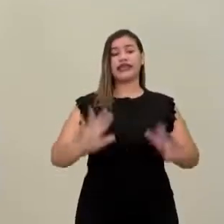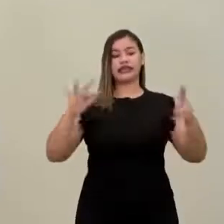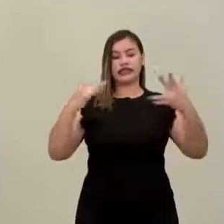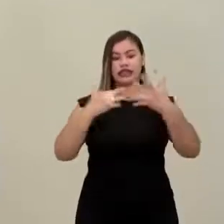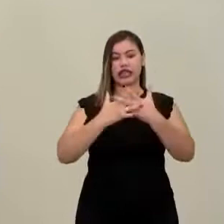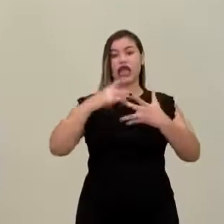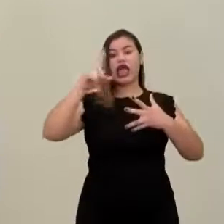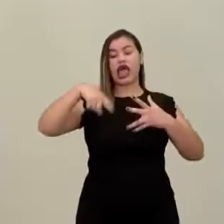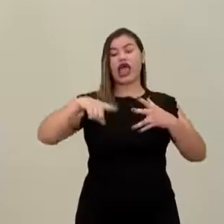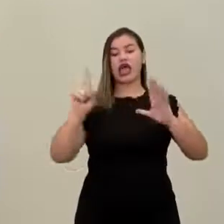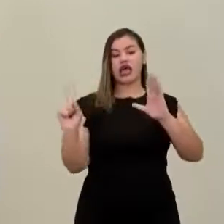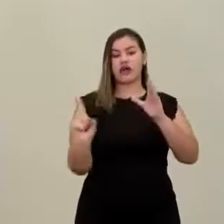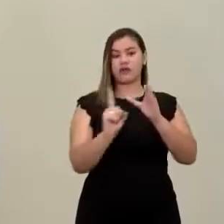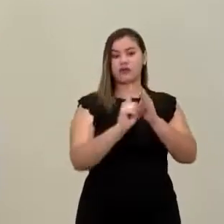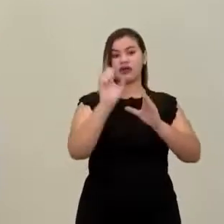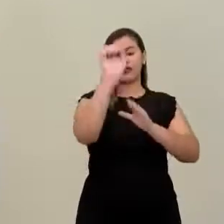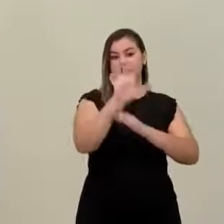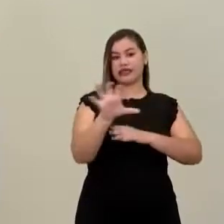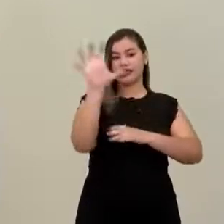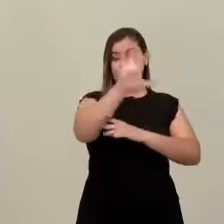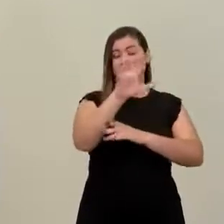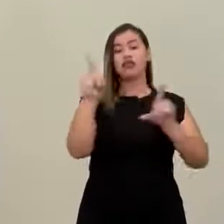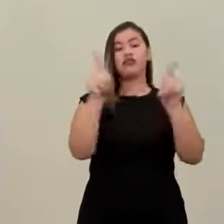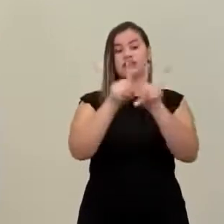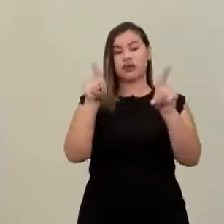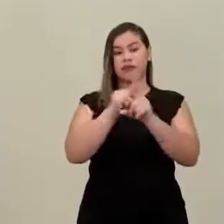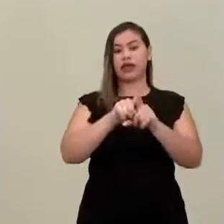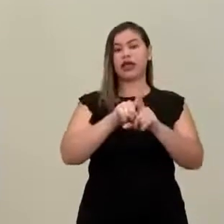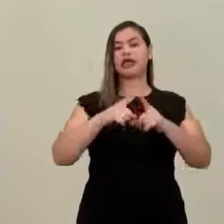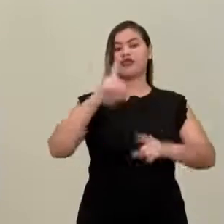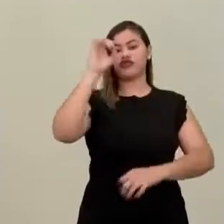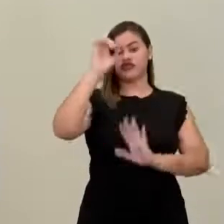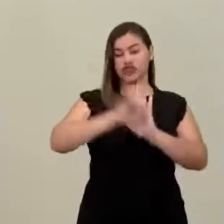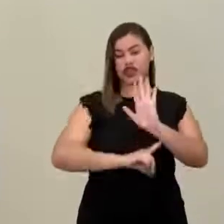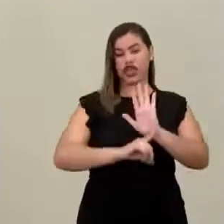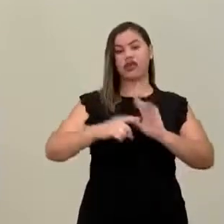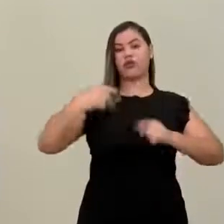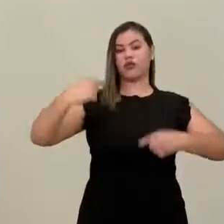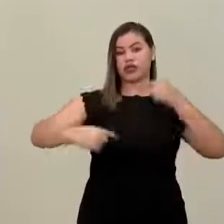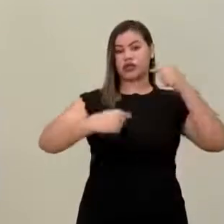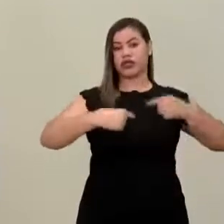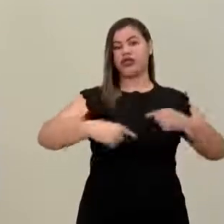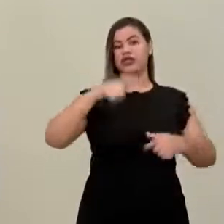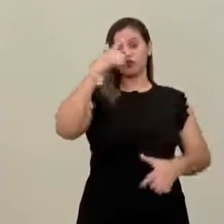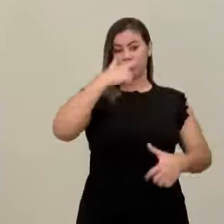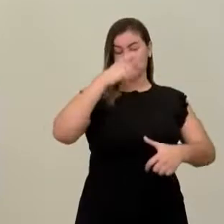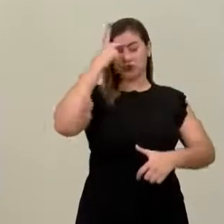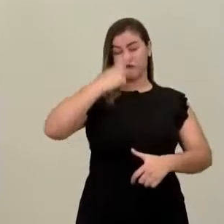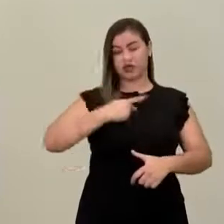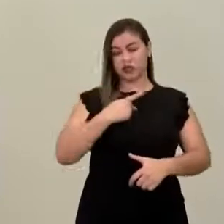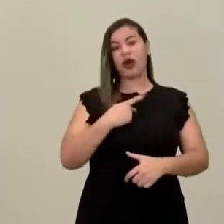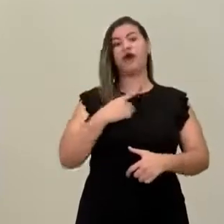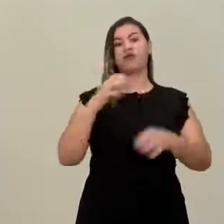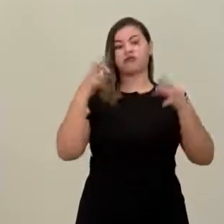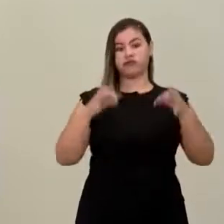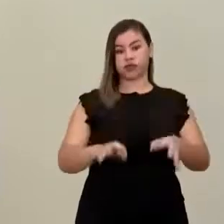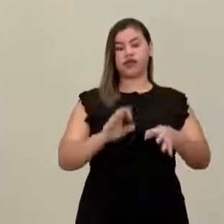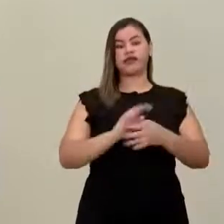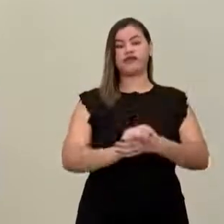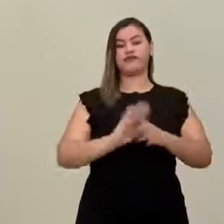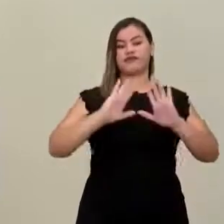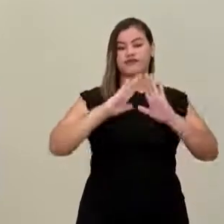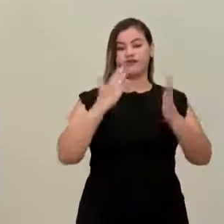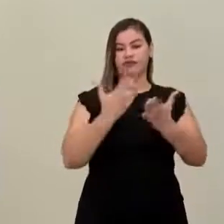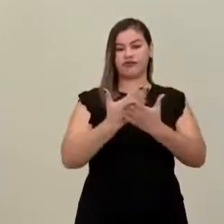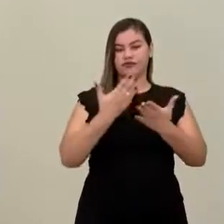de um Estado, ter seus direitos políticos e civis assegurados, da Escola Jeremias de Paul Eduardo. De Paula ou de Paul, é